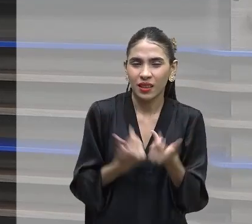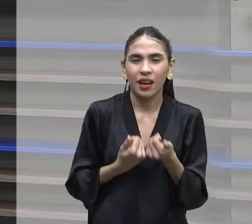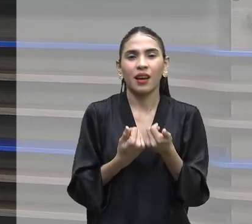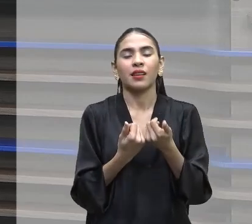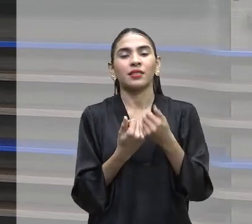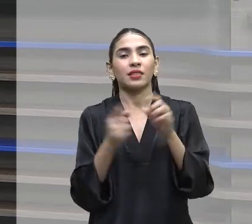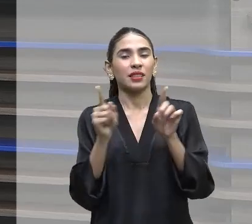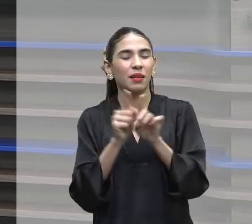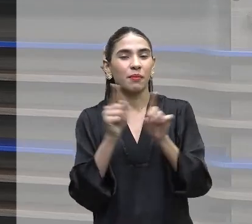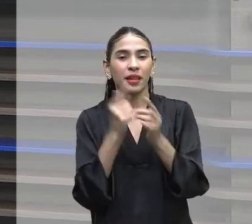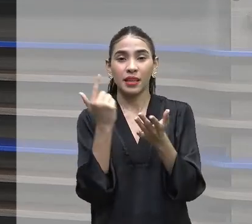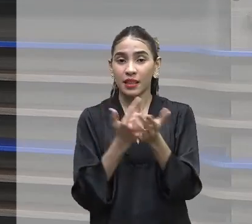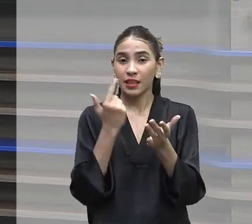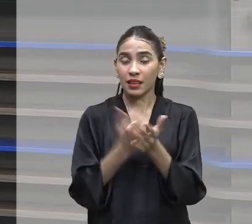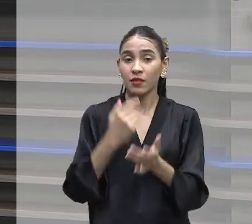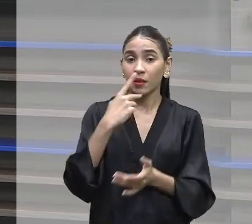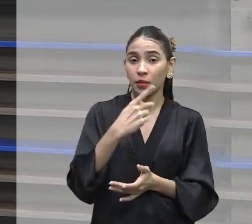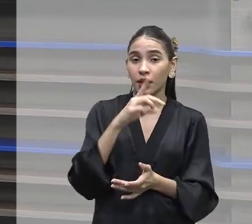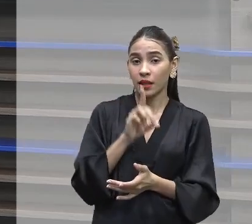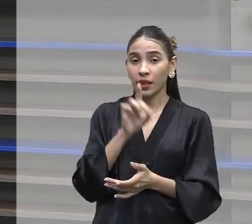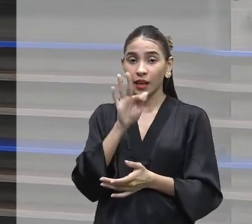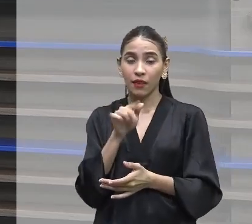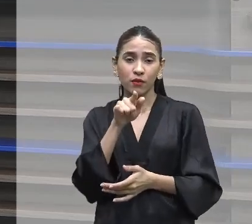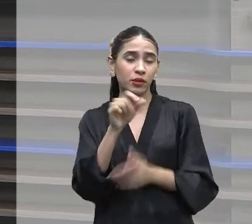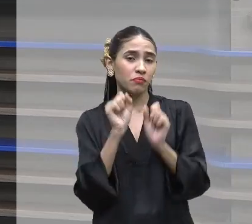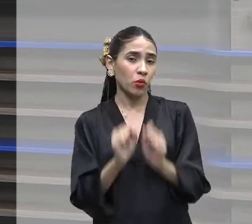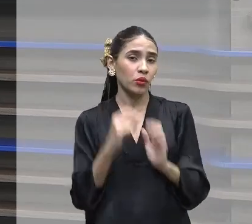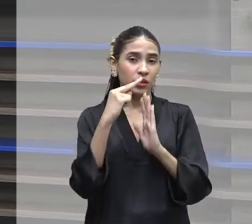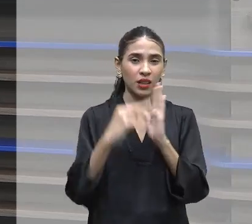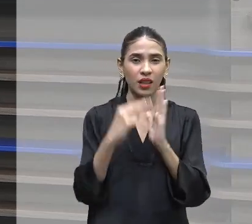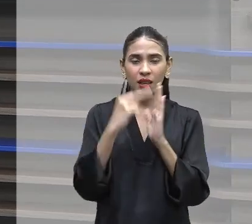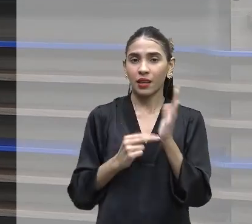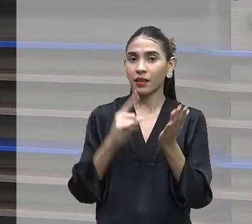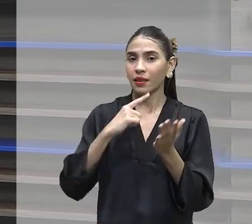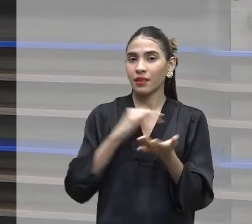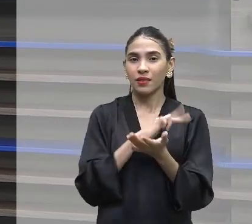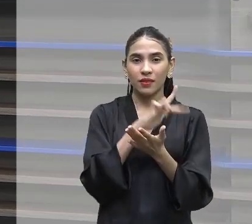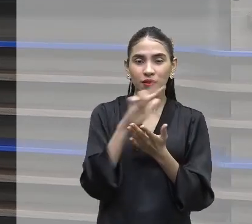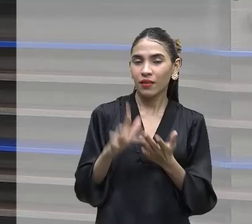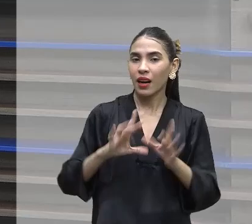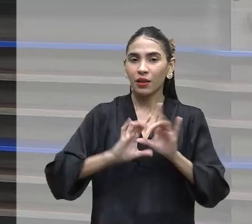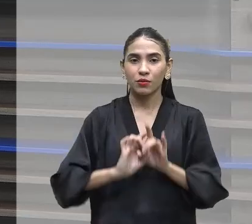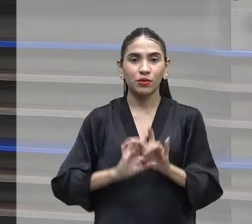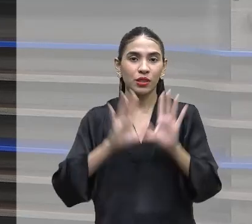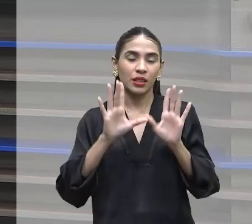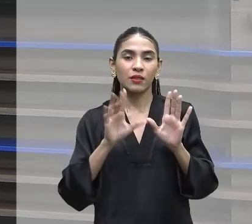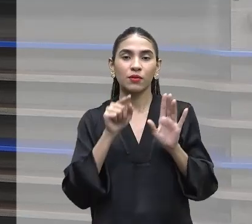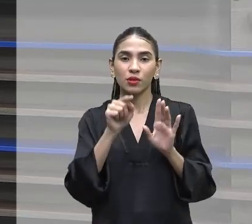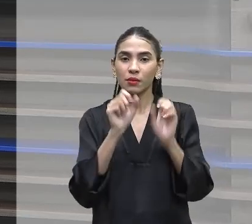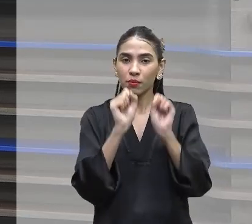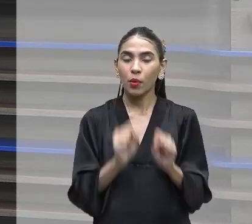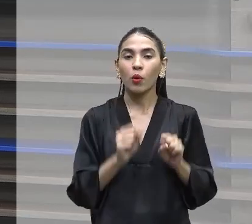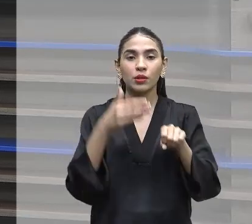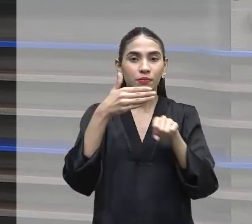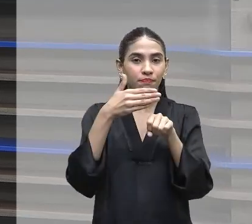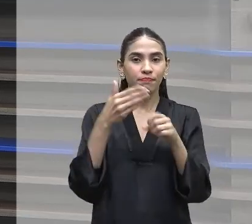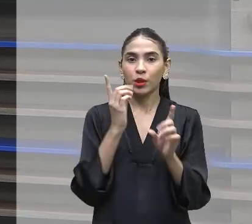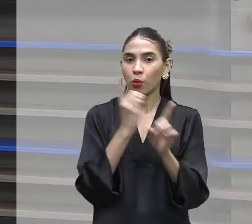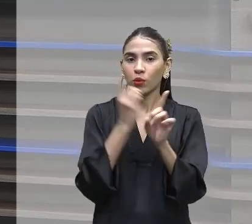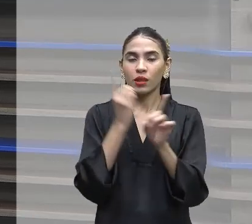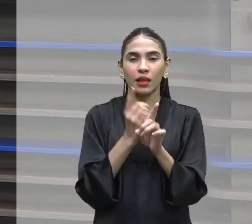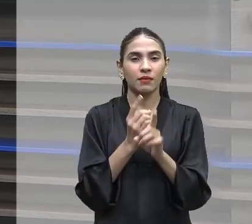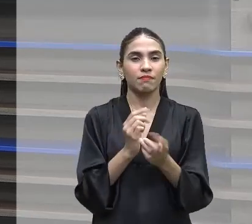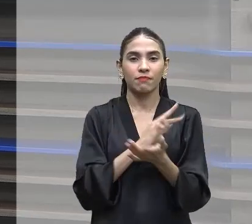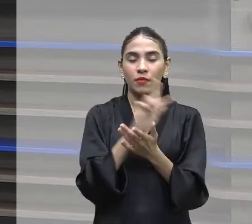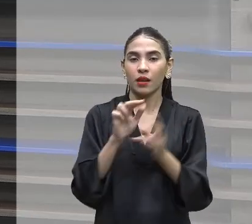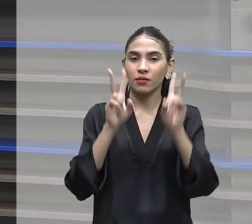livros também, livros em PDF que você pode ler, tem um monte de livro disponível aí, então, sobre todos os assuntos, né?